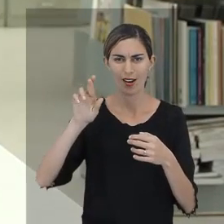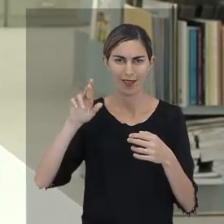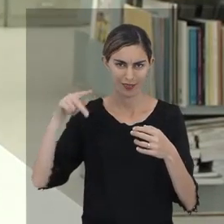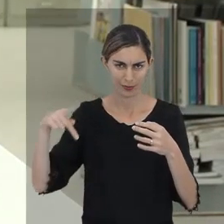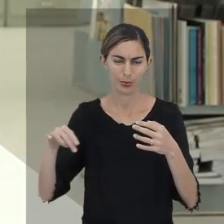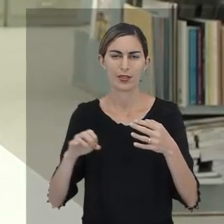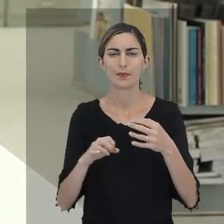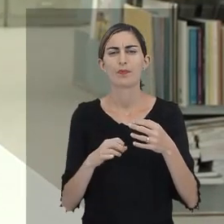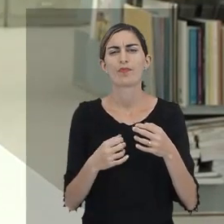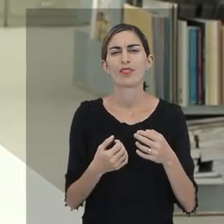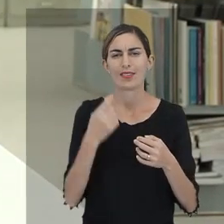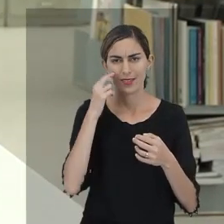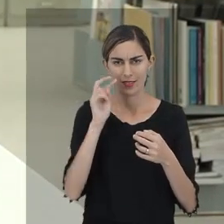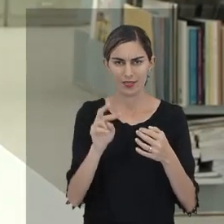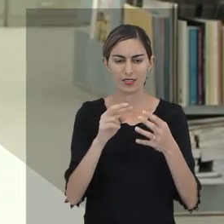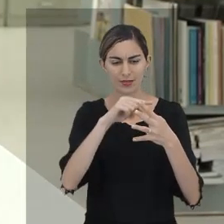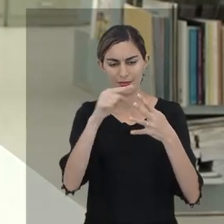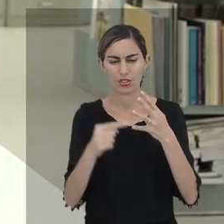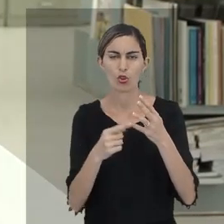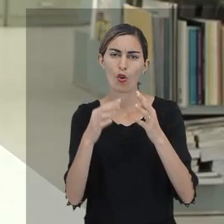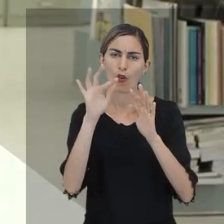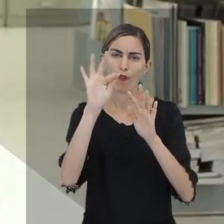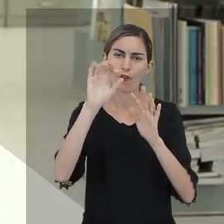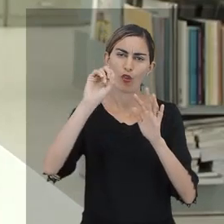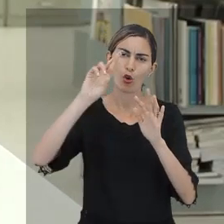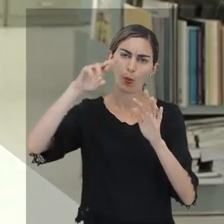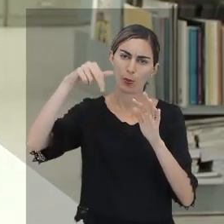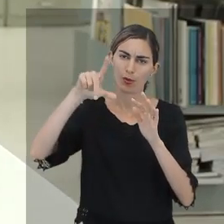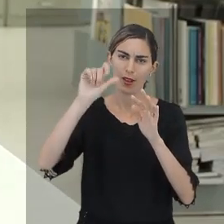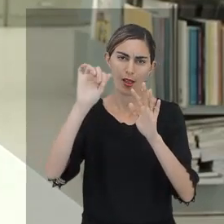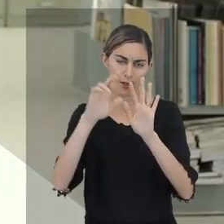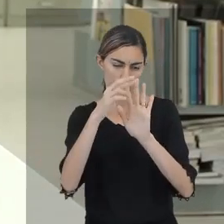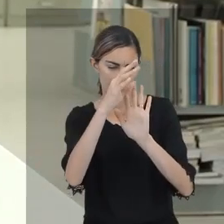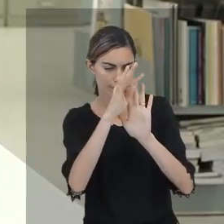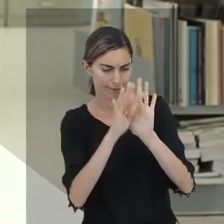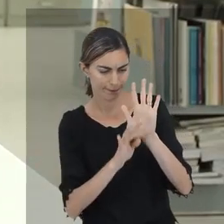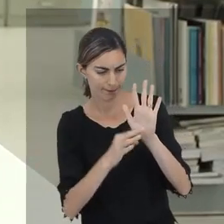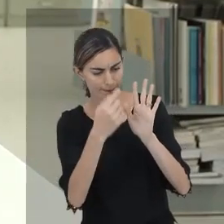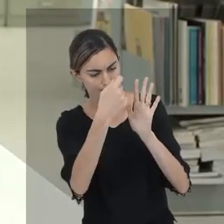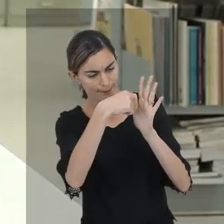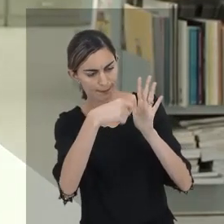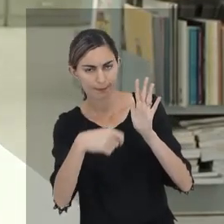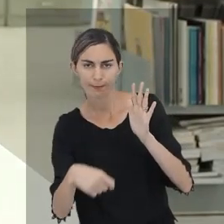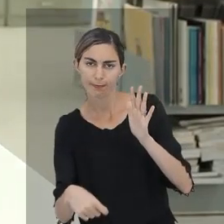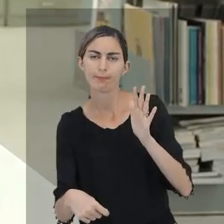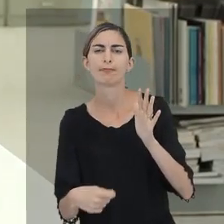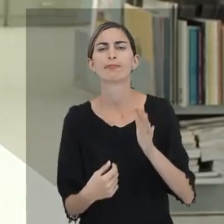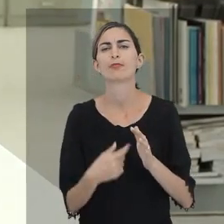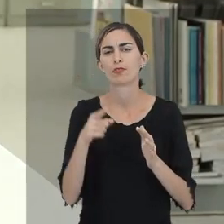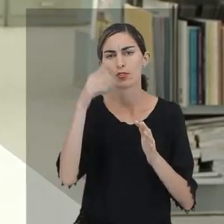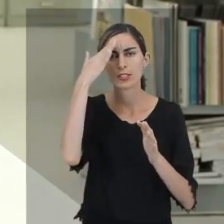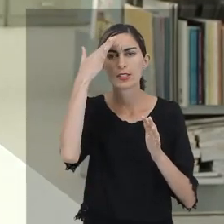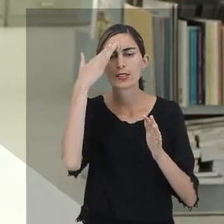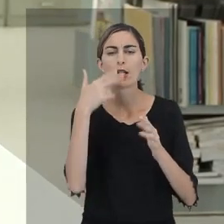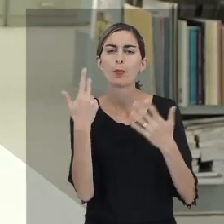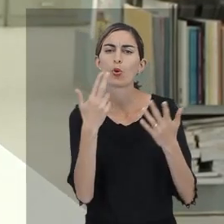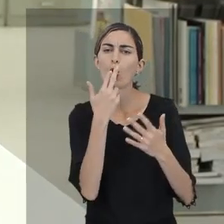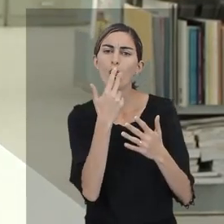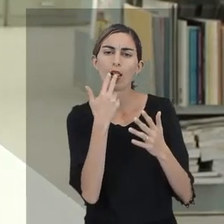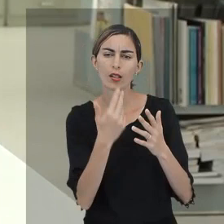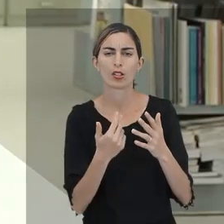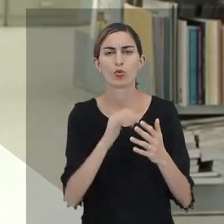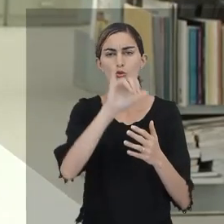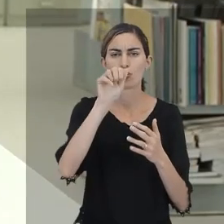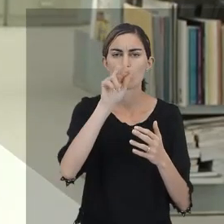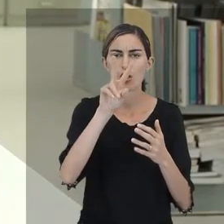bastante reformulado então imagine que você tenha um formulário que pergunta é você qual a linguagem de programação c você sabe então vai apresentar